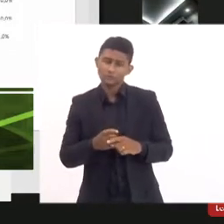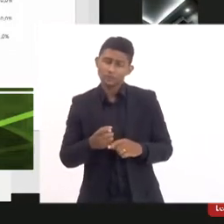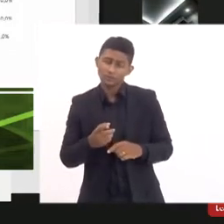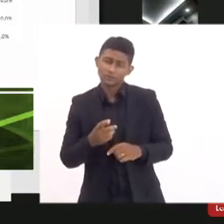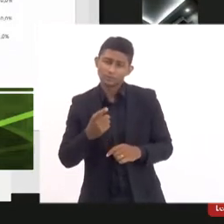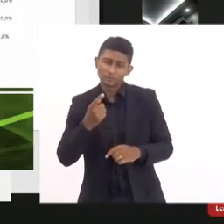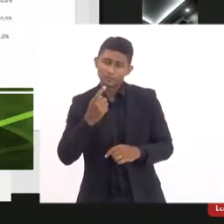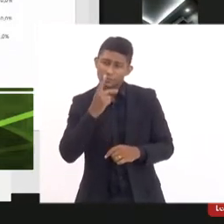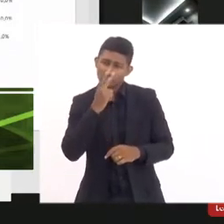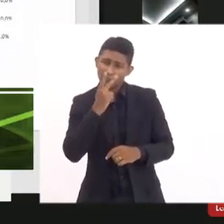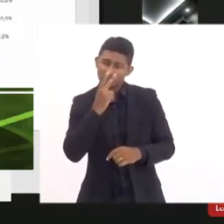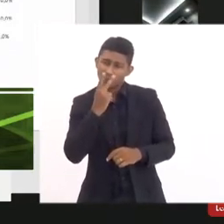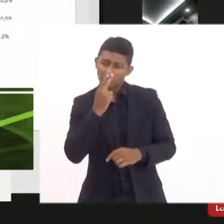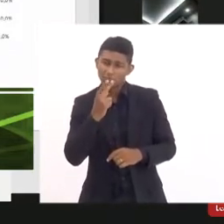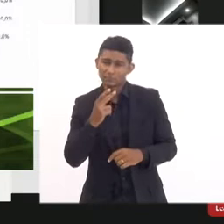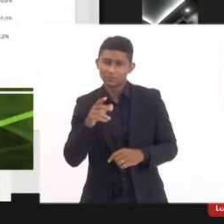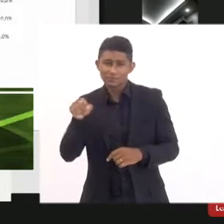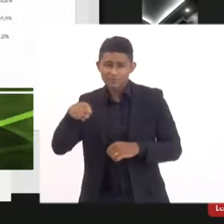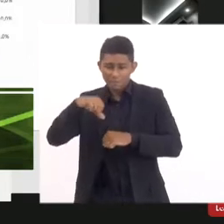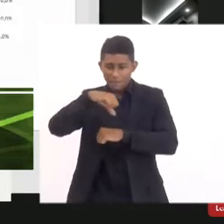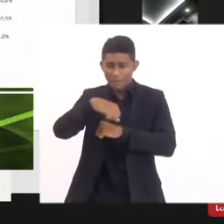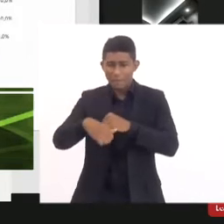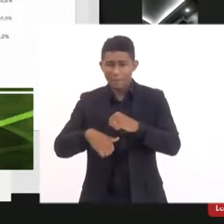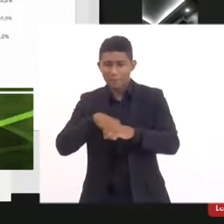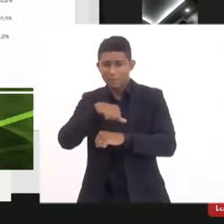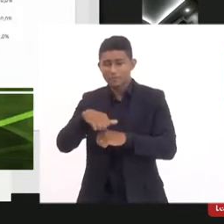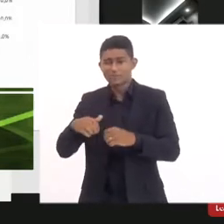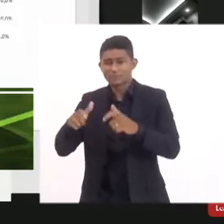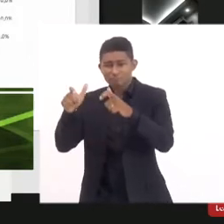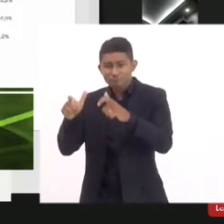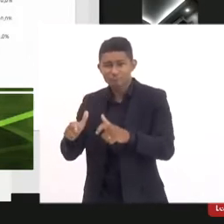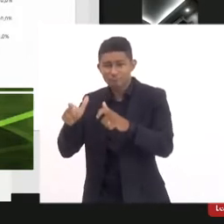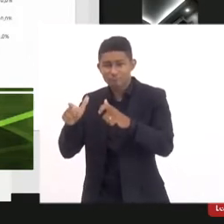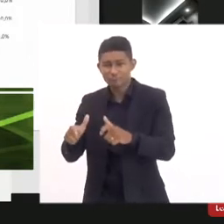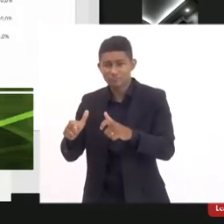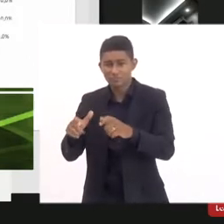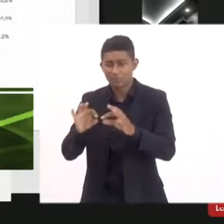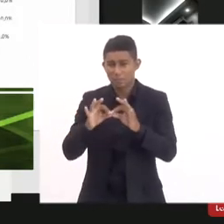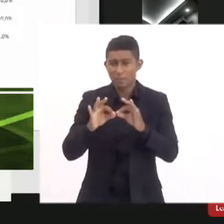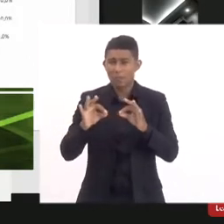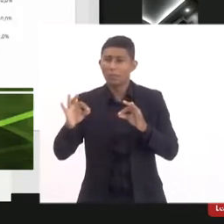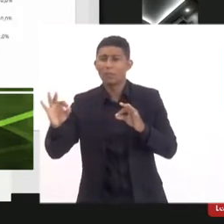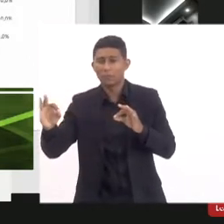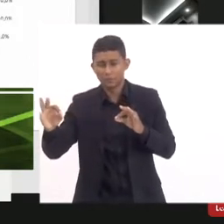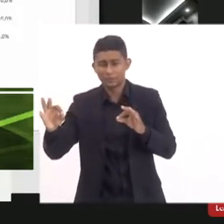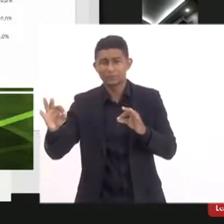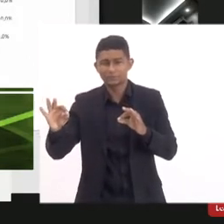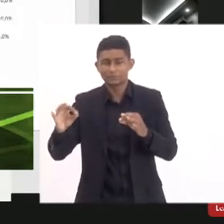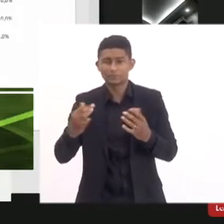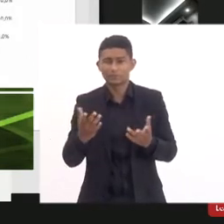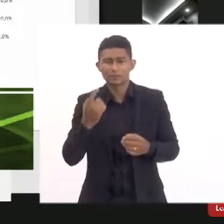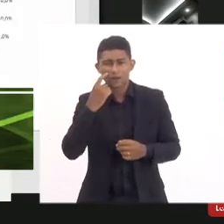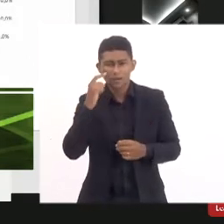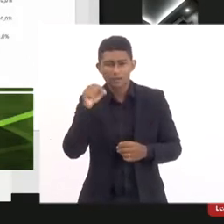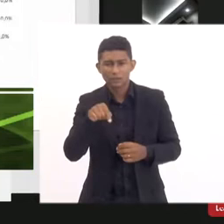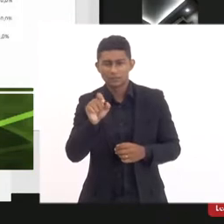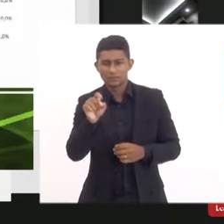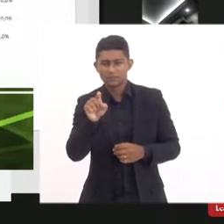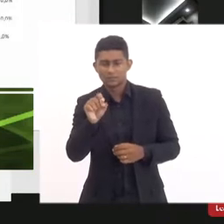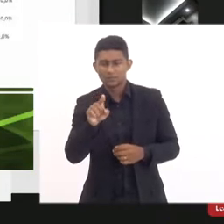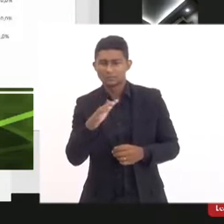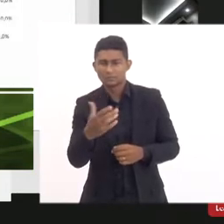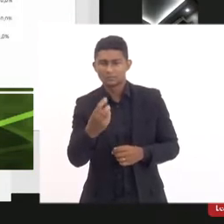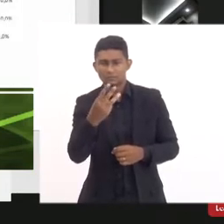interiorização da circulação. Então, aqui a positividade, que é essa linha azul, está em torno de 35%